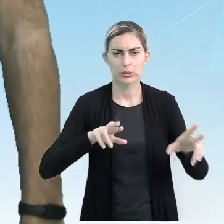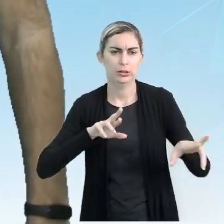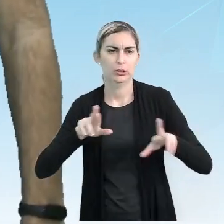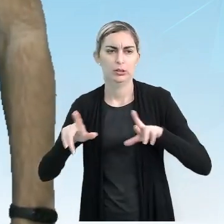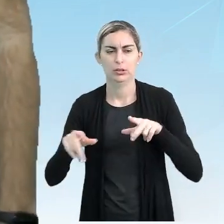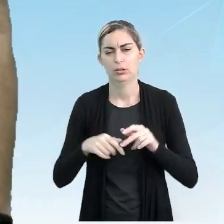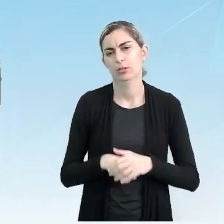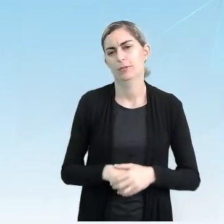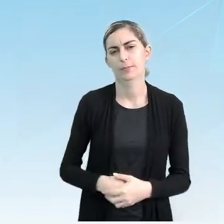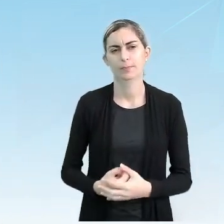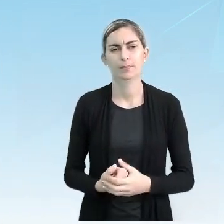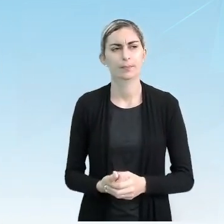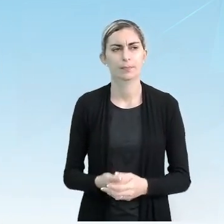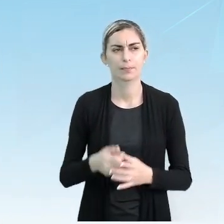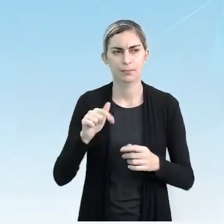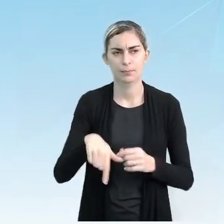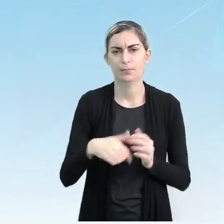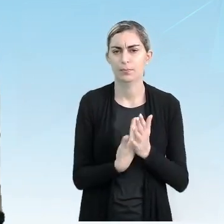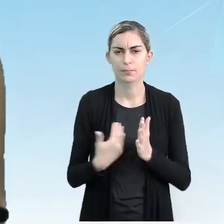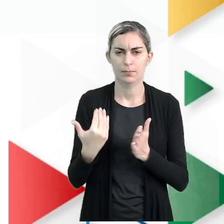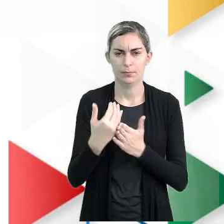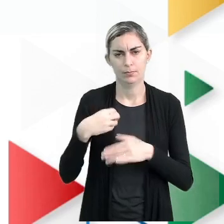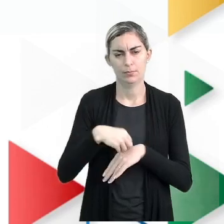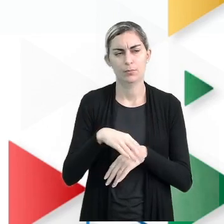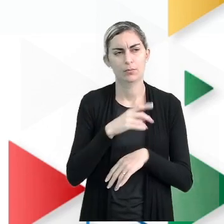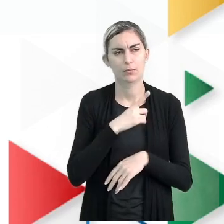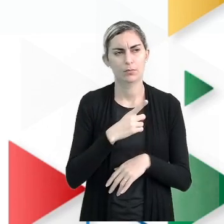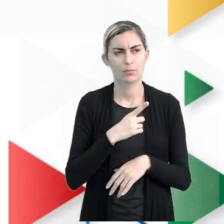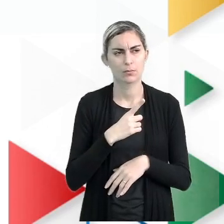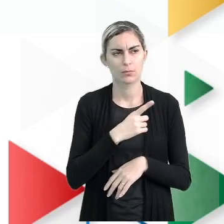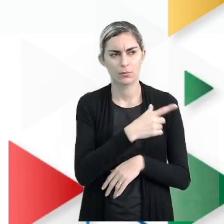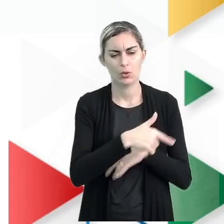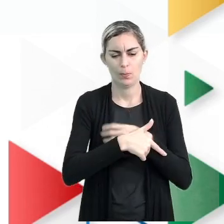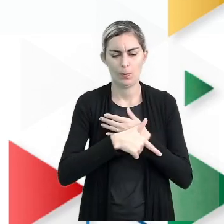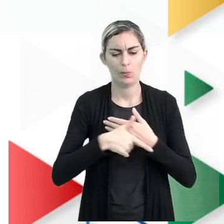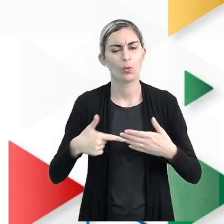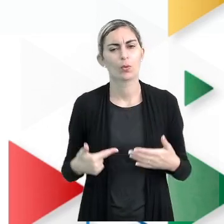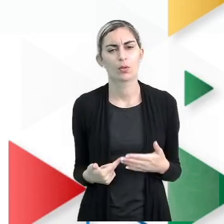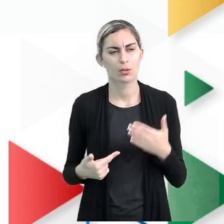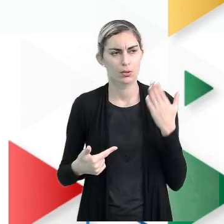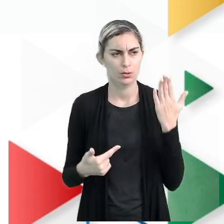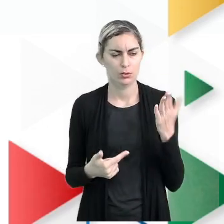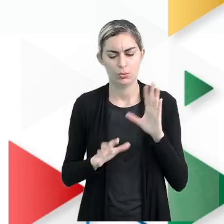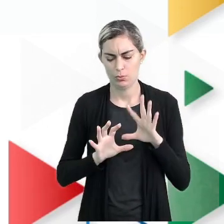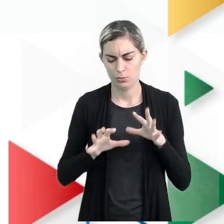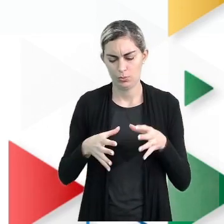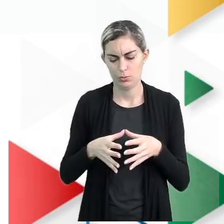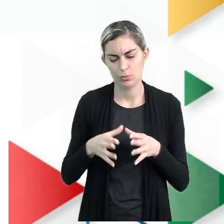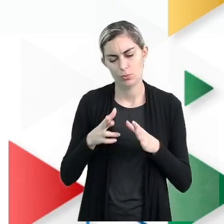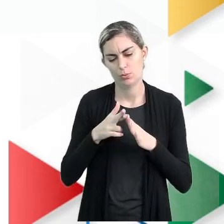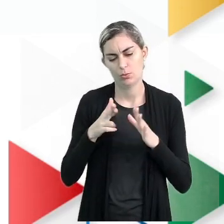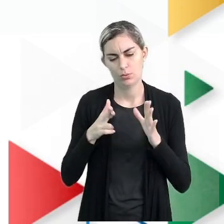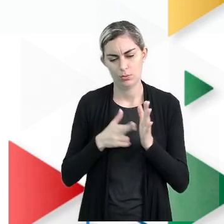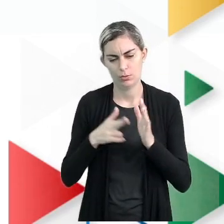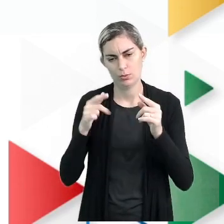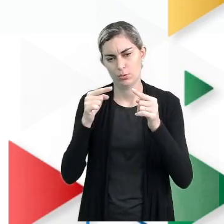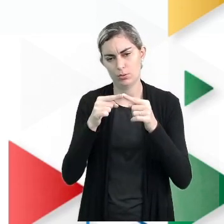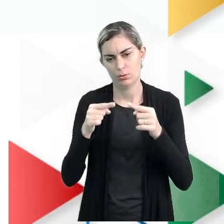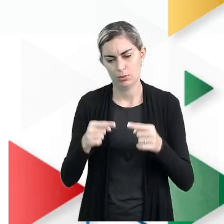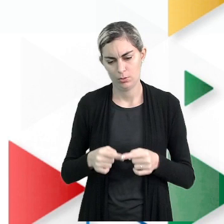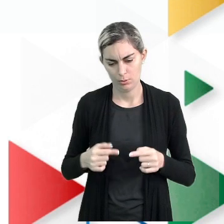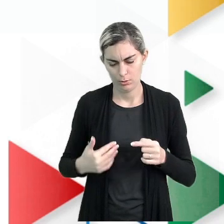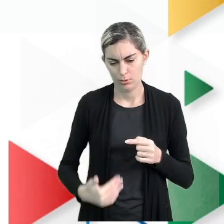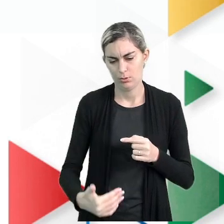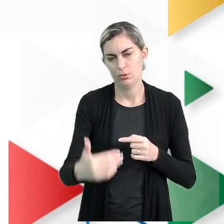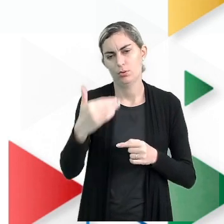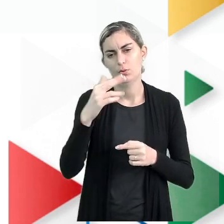Exatamente. E aqui mais, professor? Nós temos ali a moral, por exemplo, conjunto de regras aplicadas no cotidiano